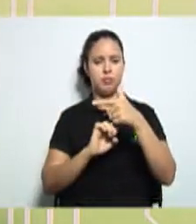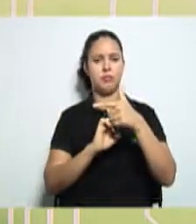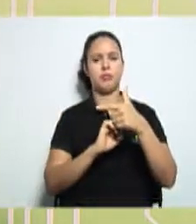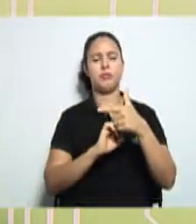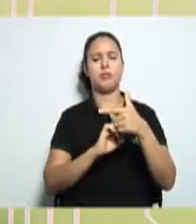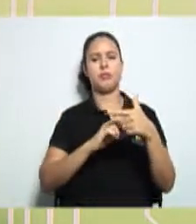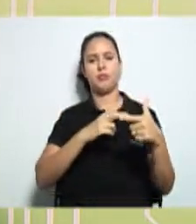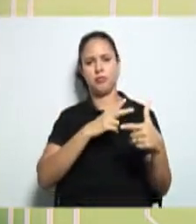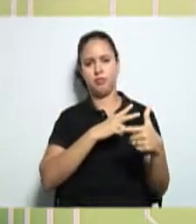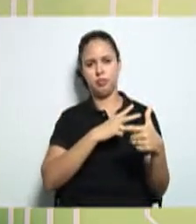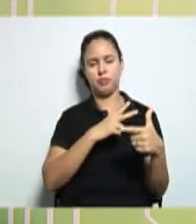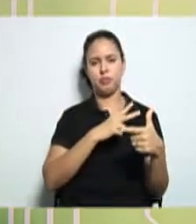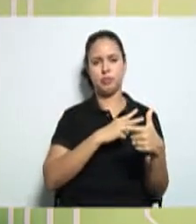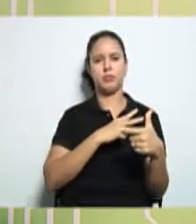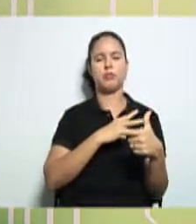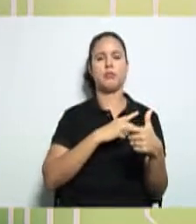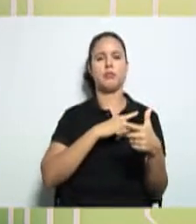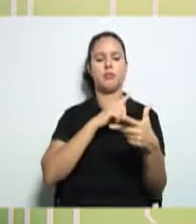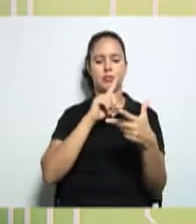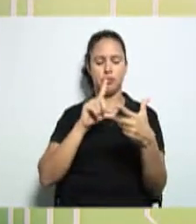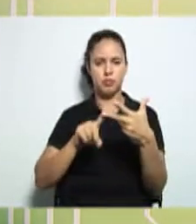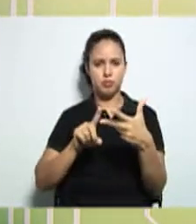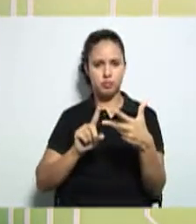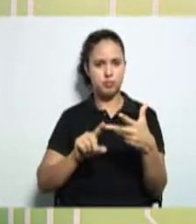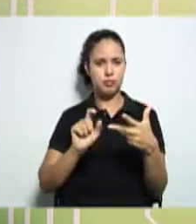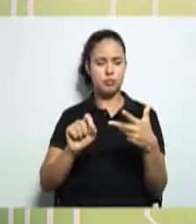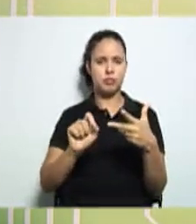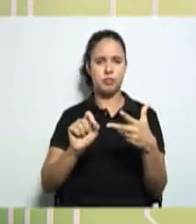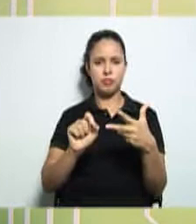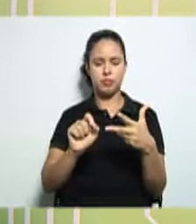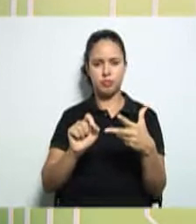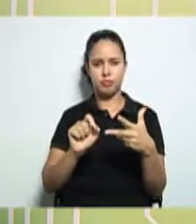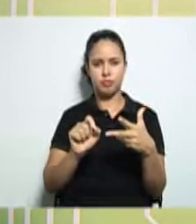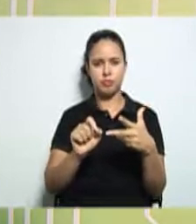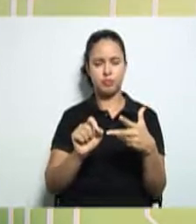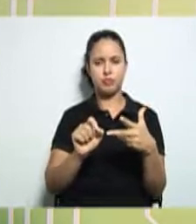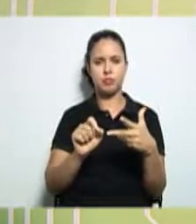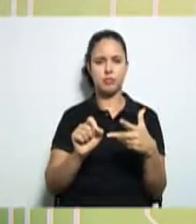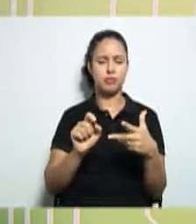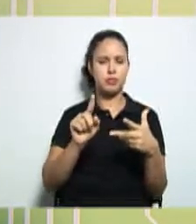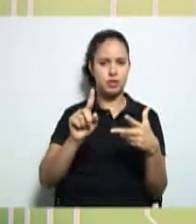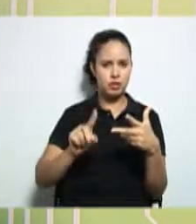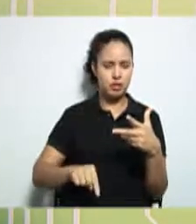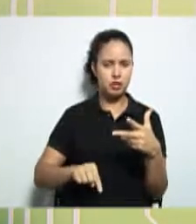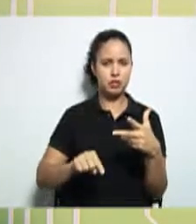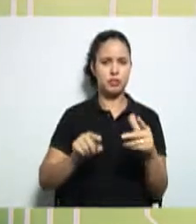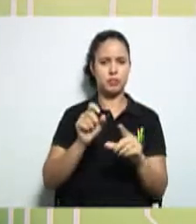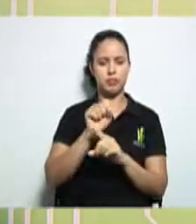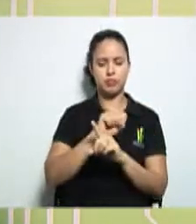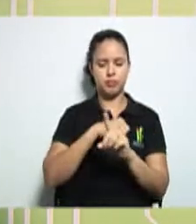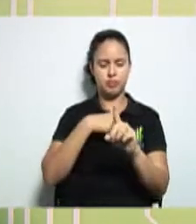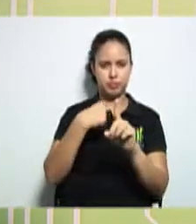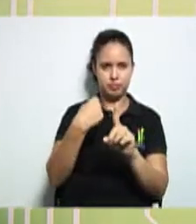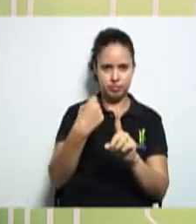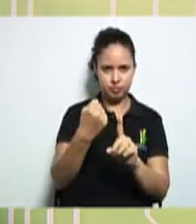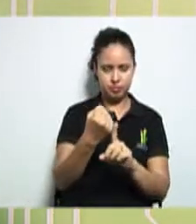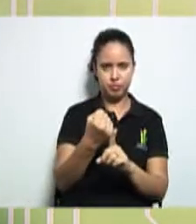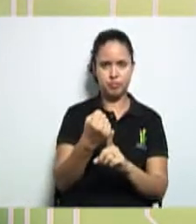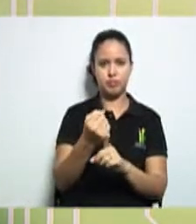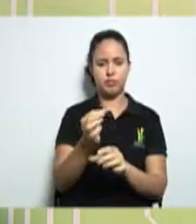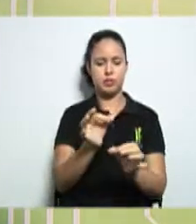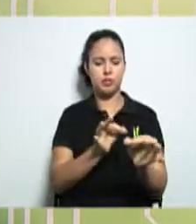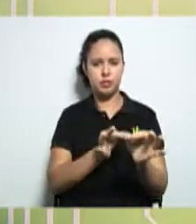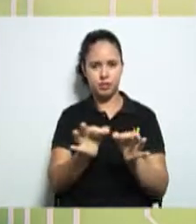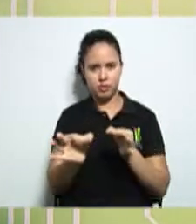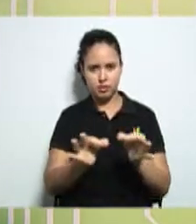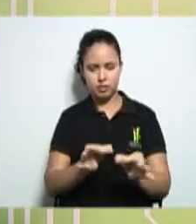iniciativa privada e o terceiro setor é o setor das sociedade civil organizada. Então, só